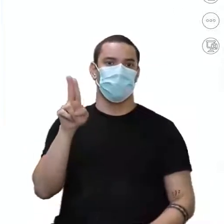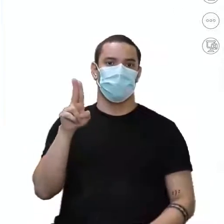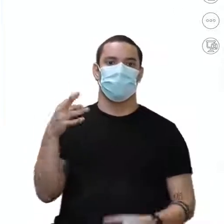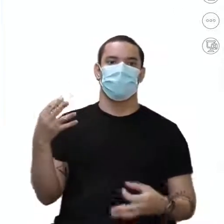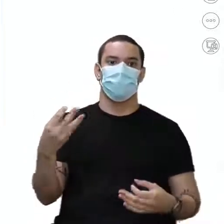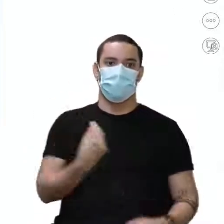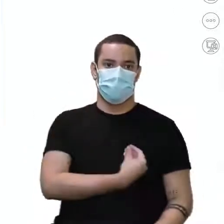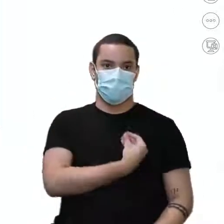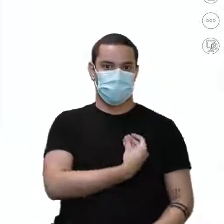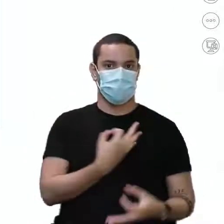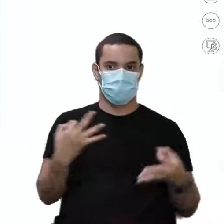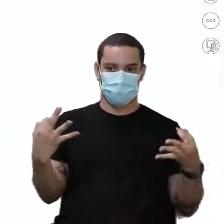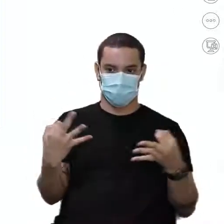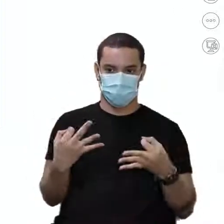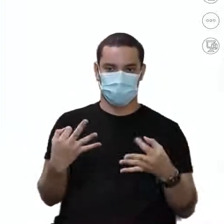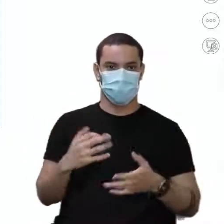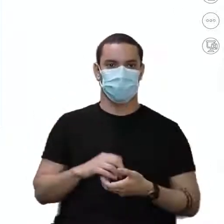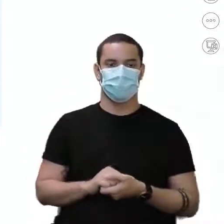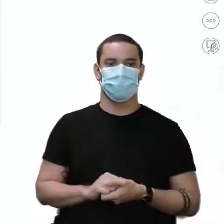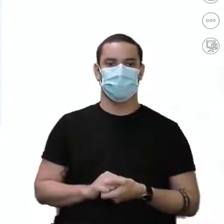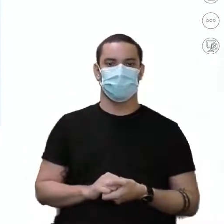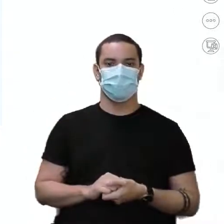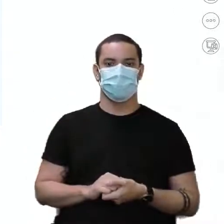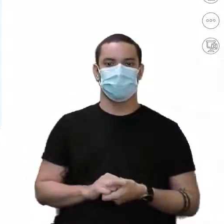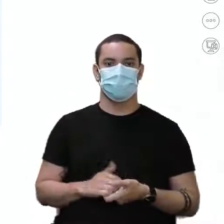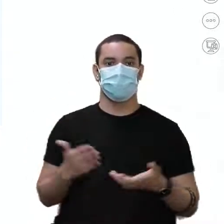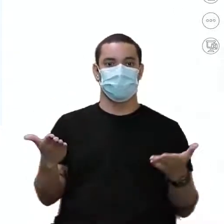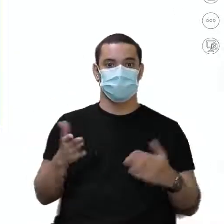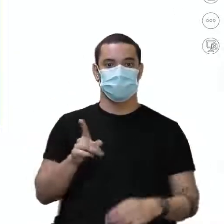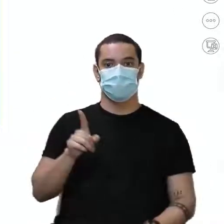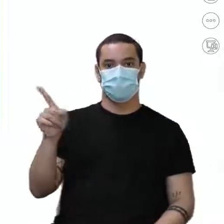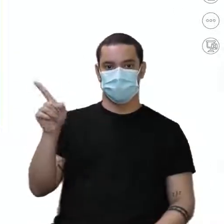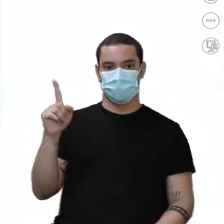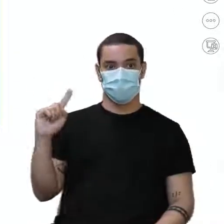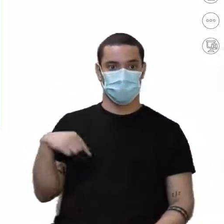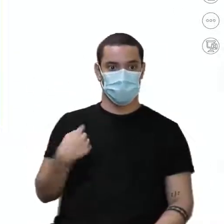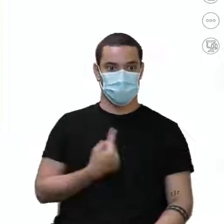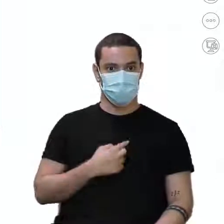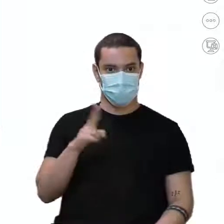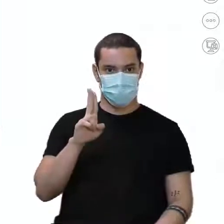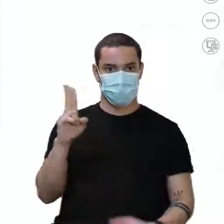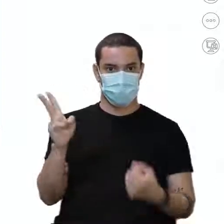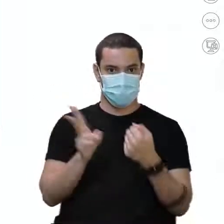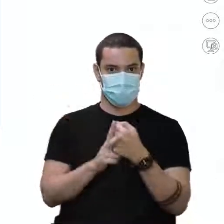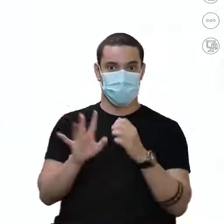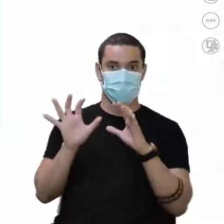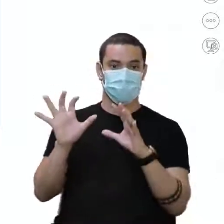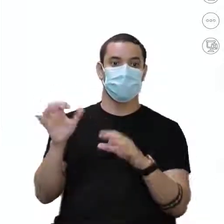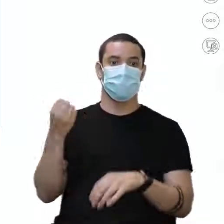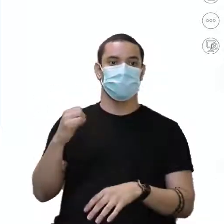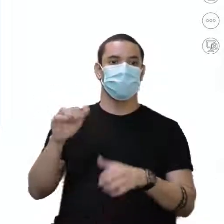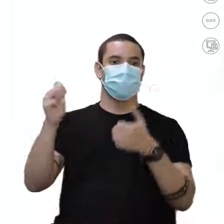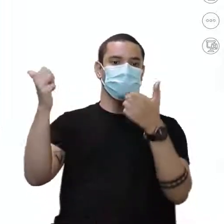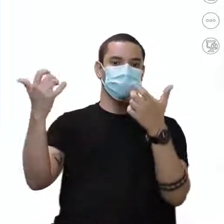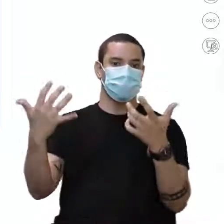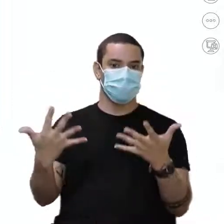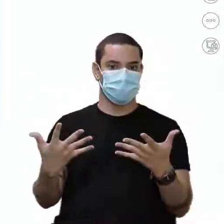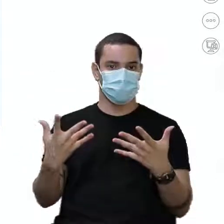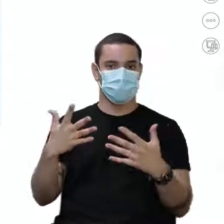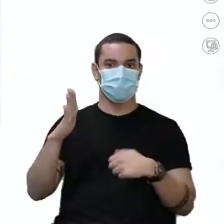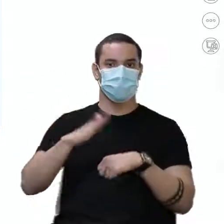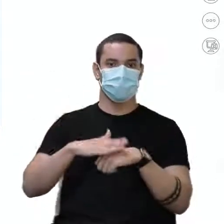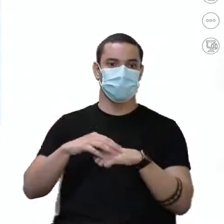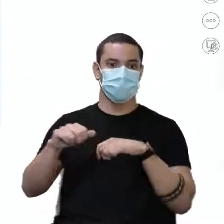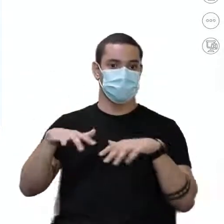perfeito. Present perfect, e agora essa situação é o seguinte, nós usamos esse tempo verbal quando queremos falar sobre